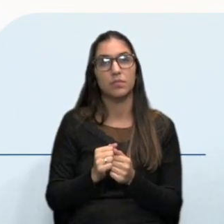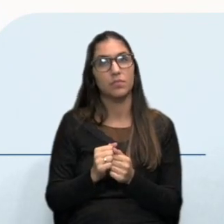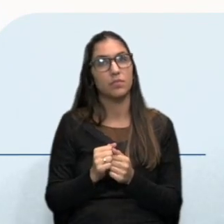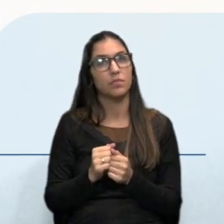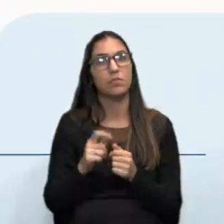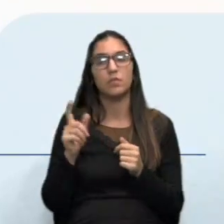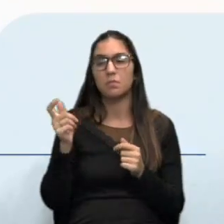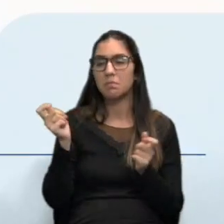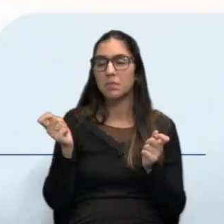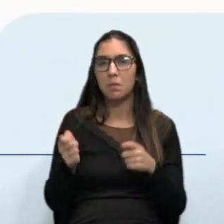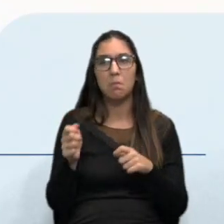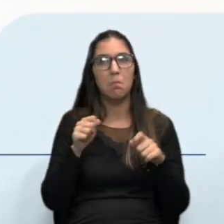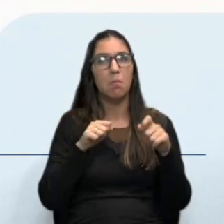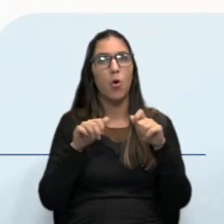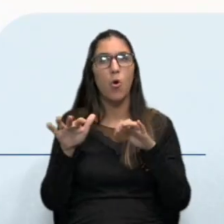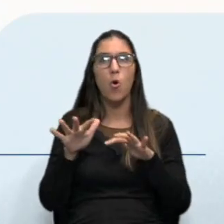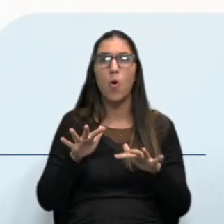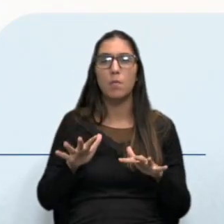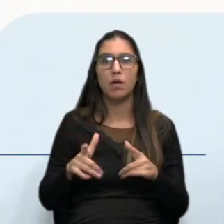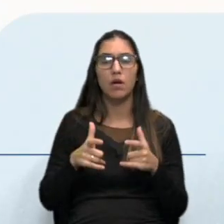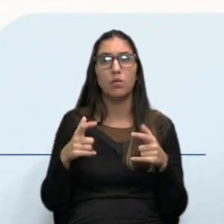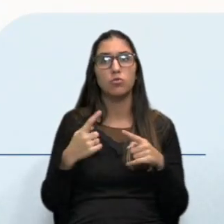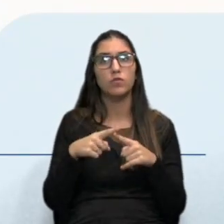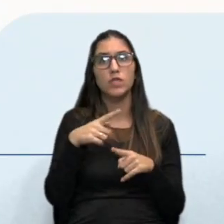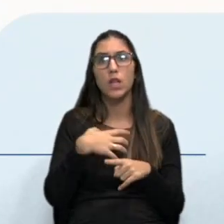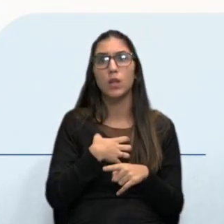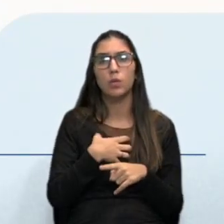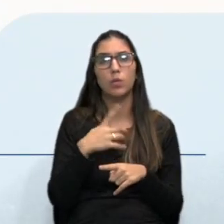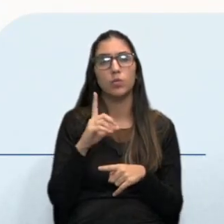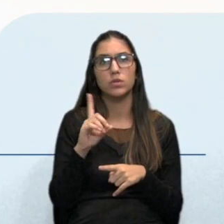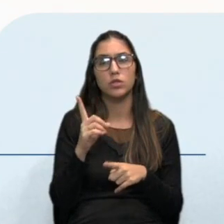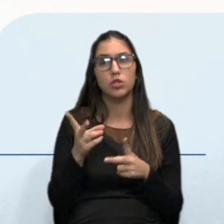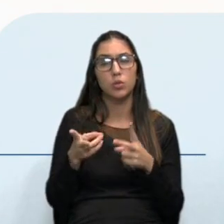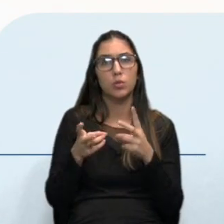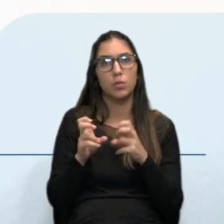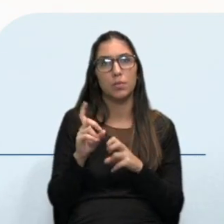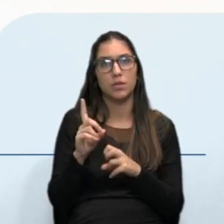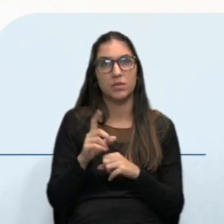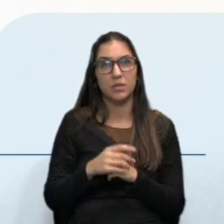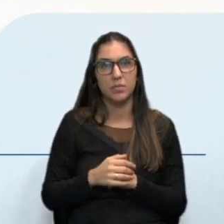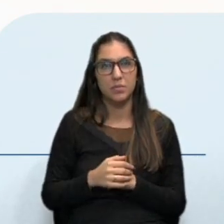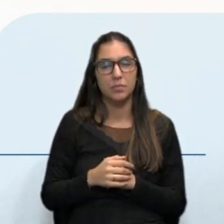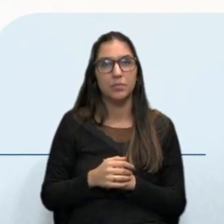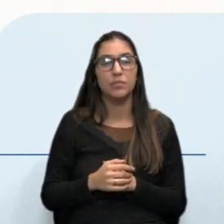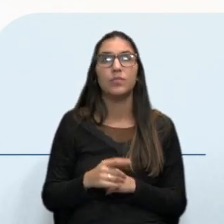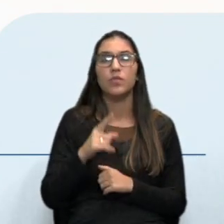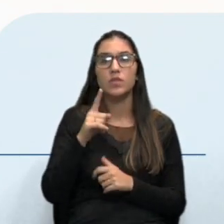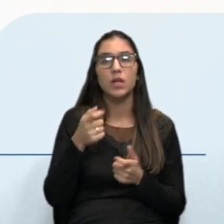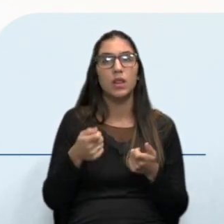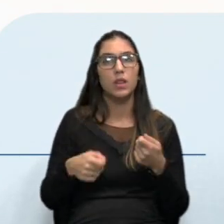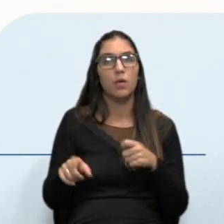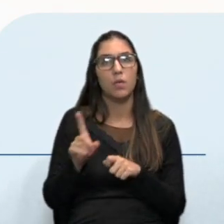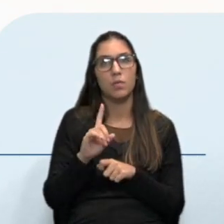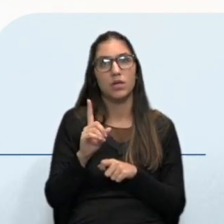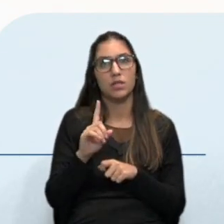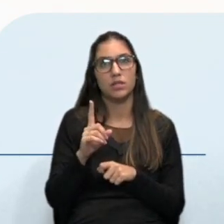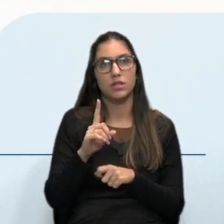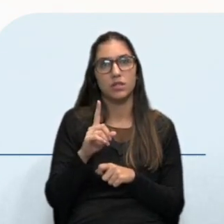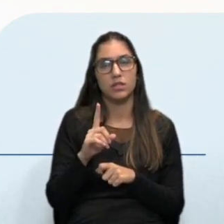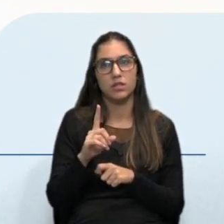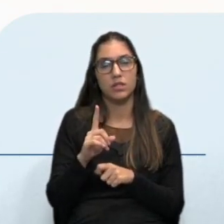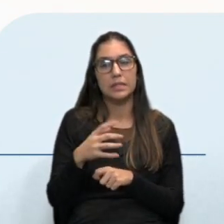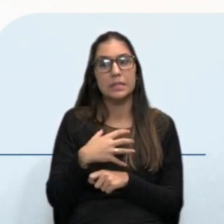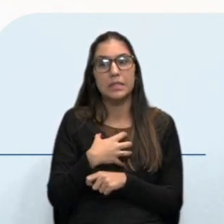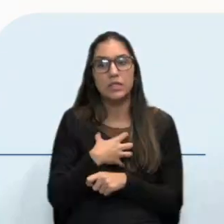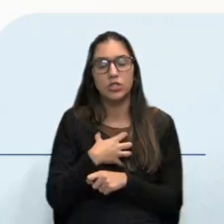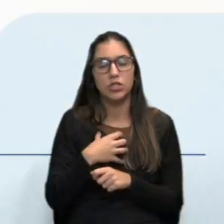grande. Porque você nem sente que o sinal está sendo trocado. Você não precisa